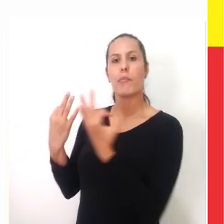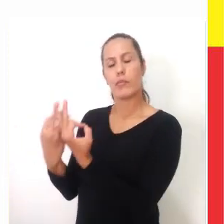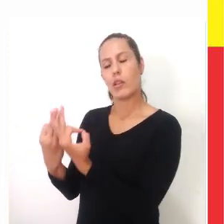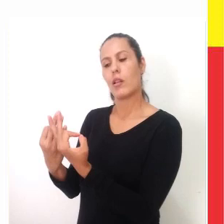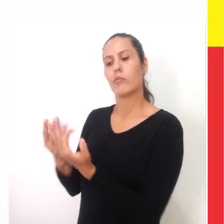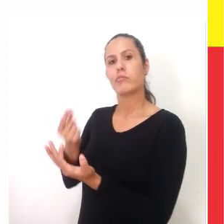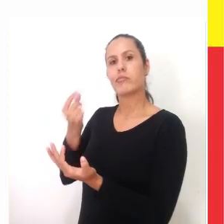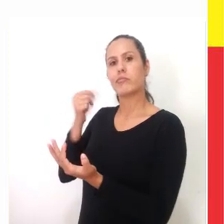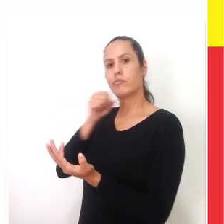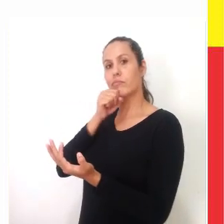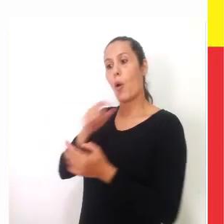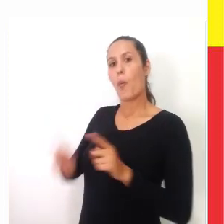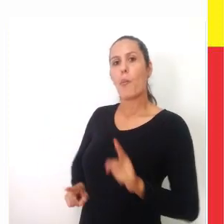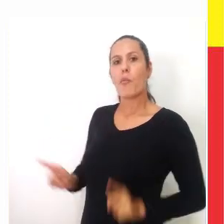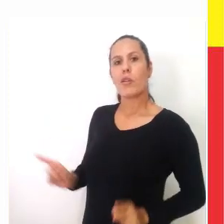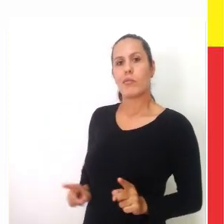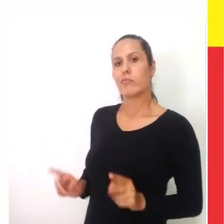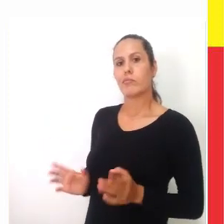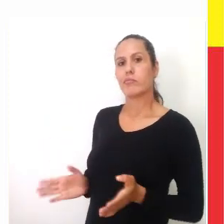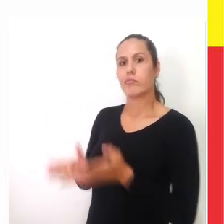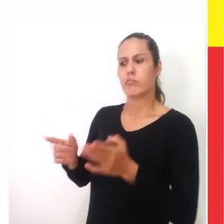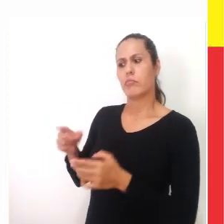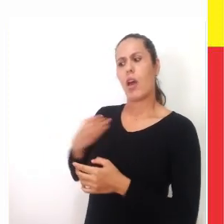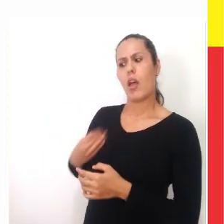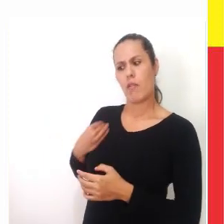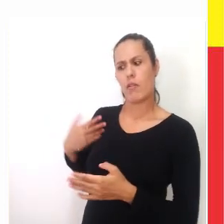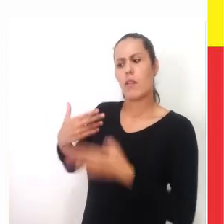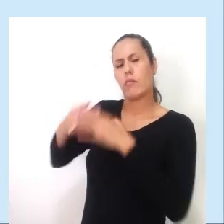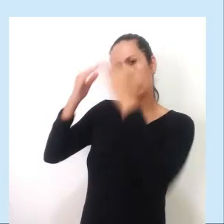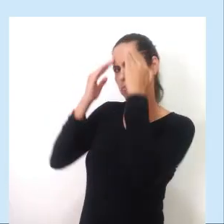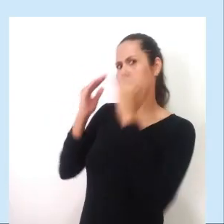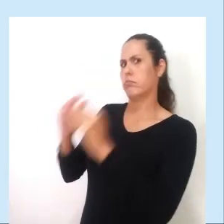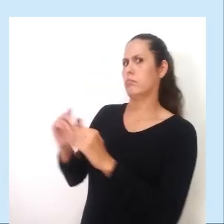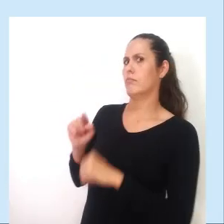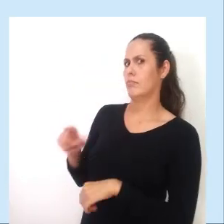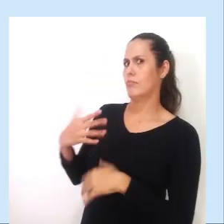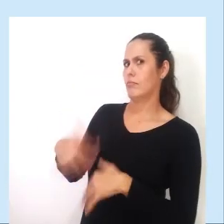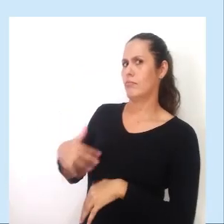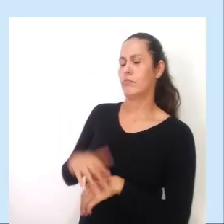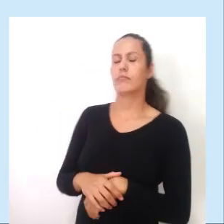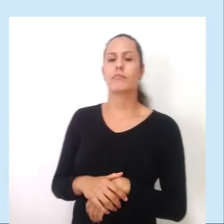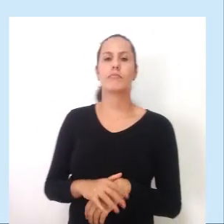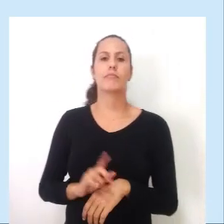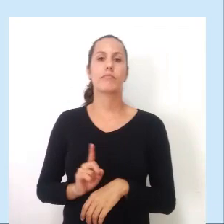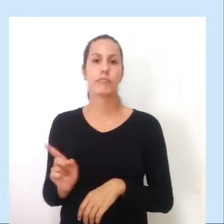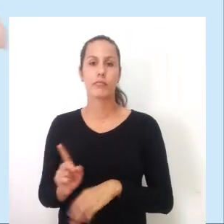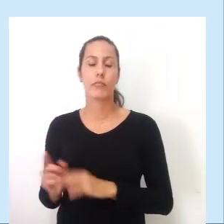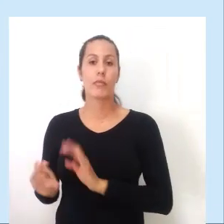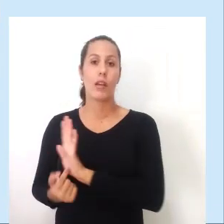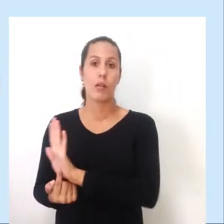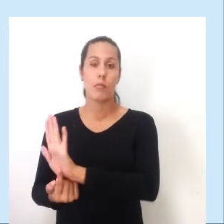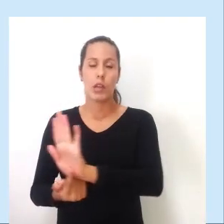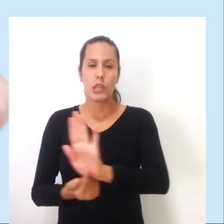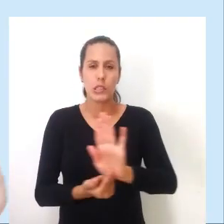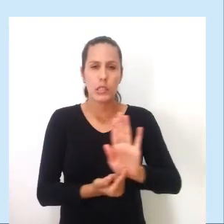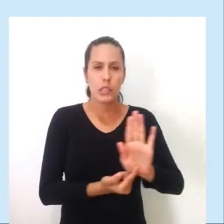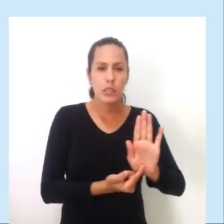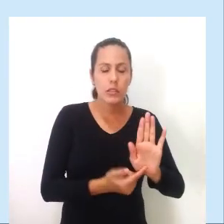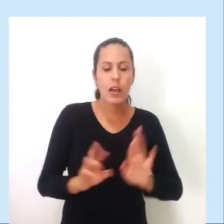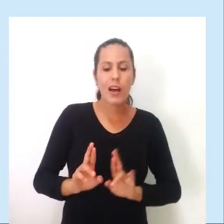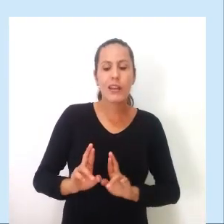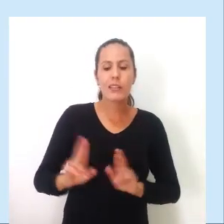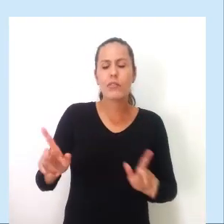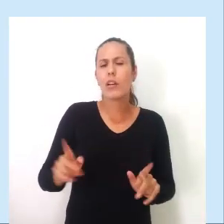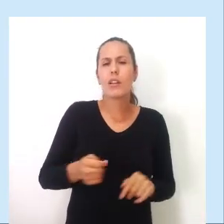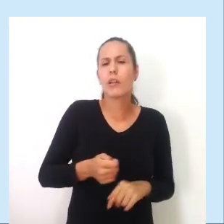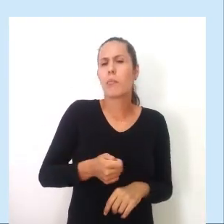ok? Um fóssil vivo, vamos respeitar. Apresenta pouquíssima diferença